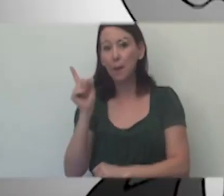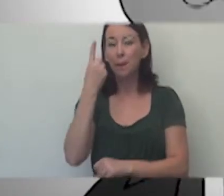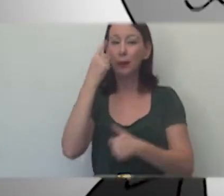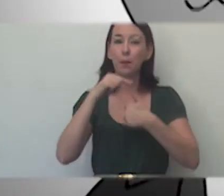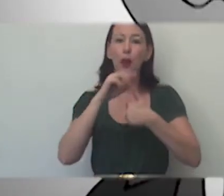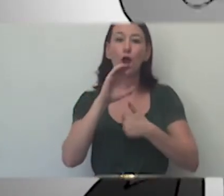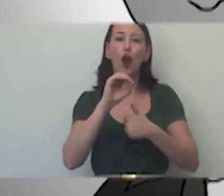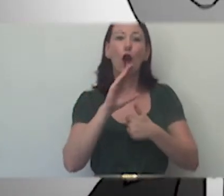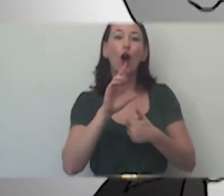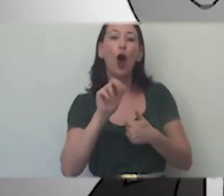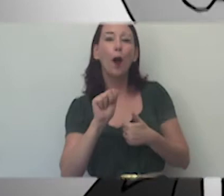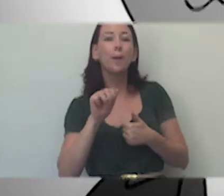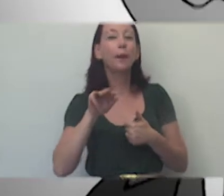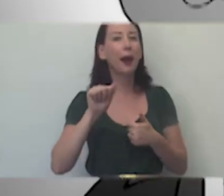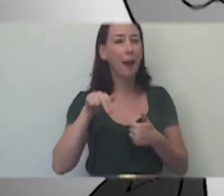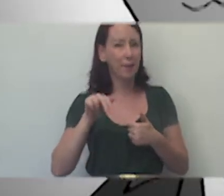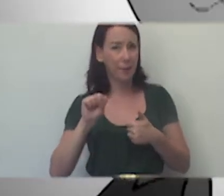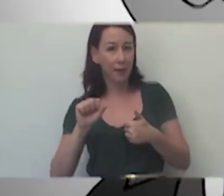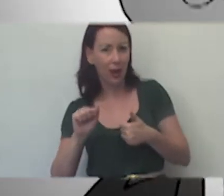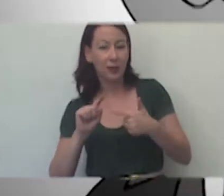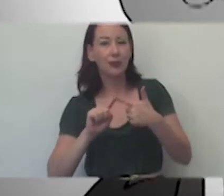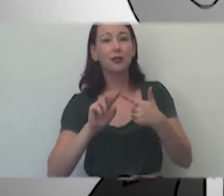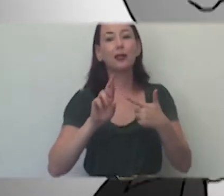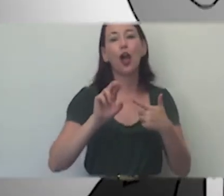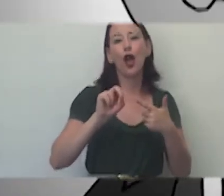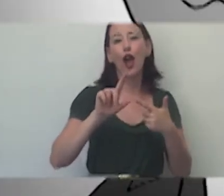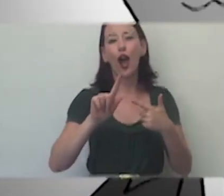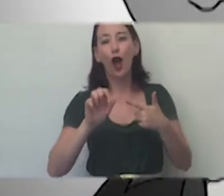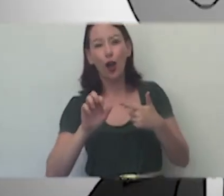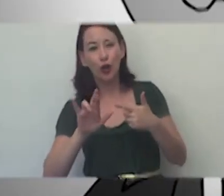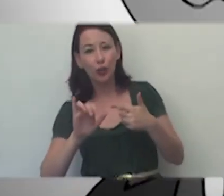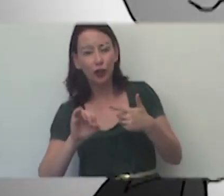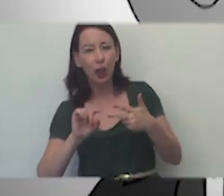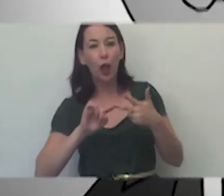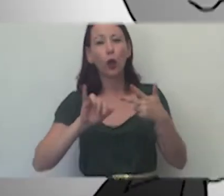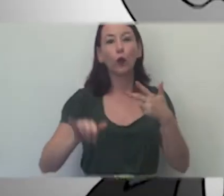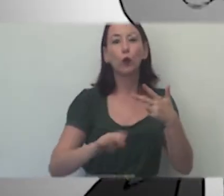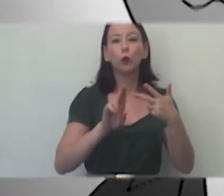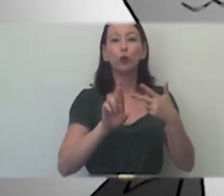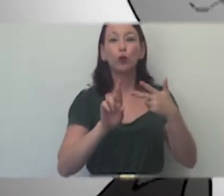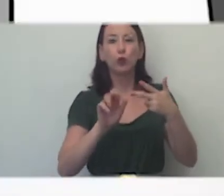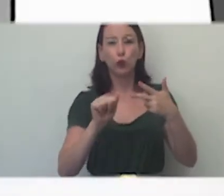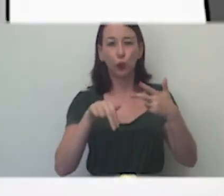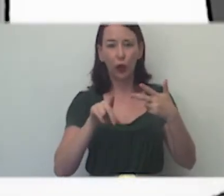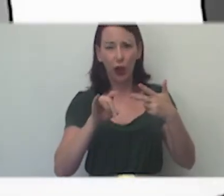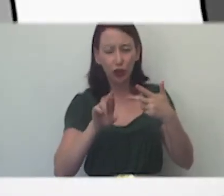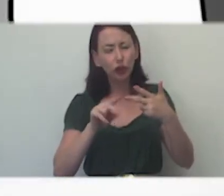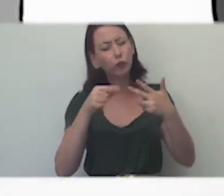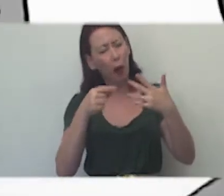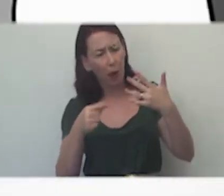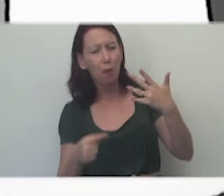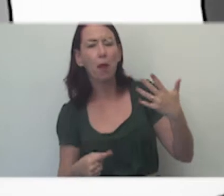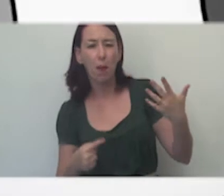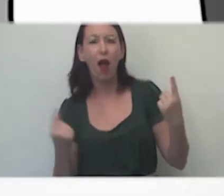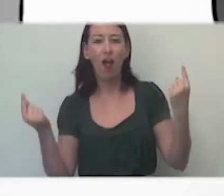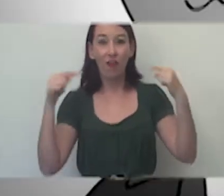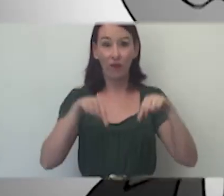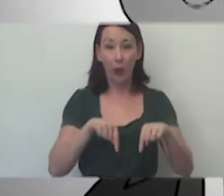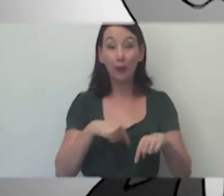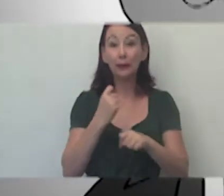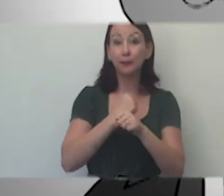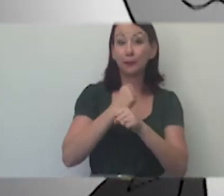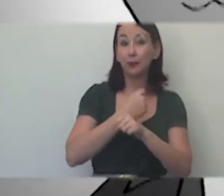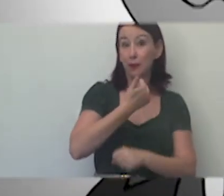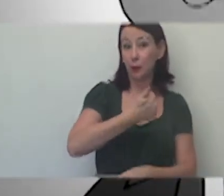Mansa, Rogério e Jurandir, entre outros. Em 1999, foi criado